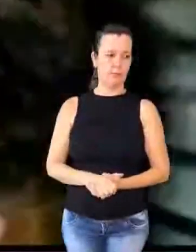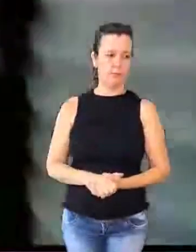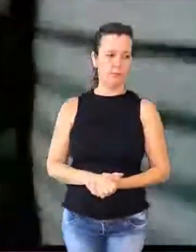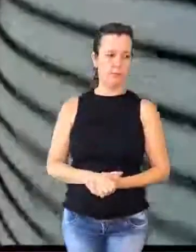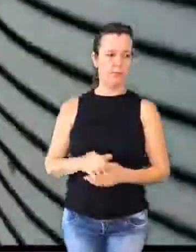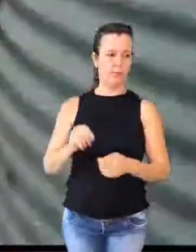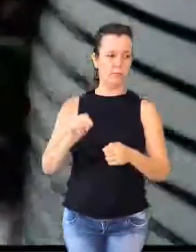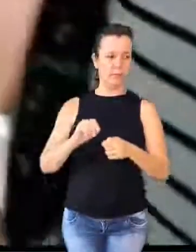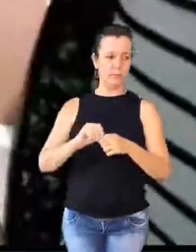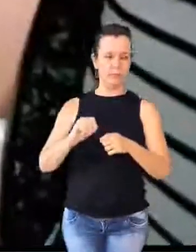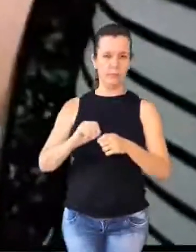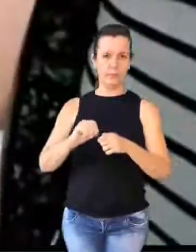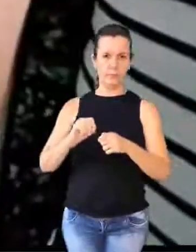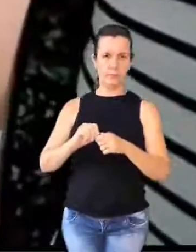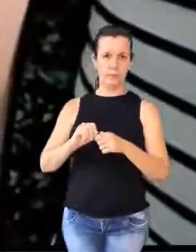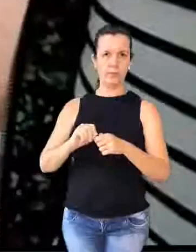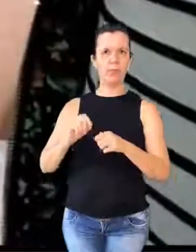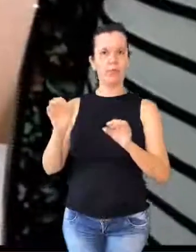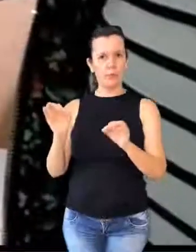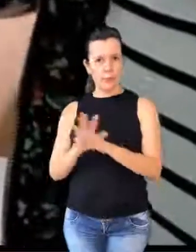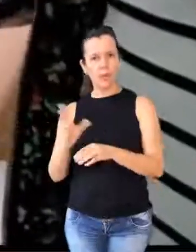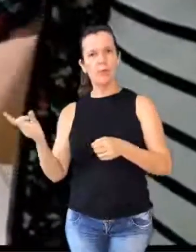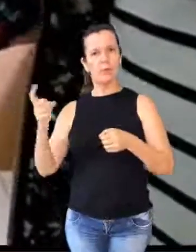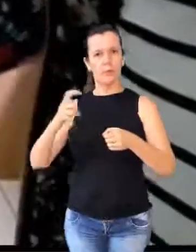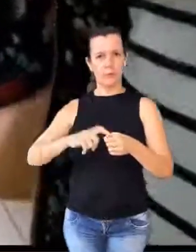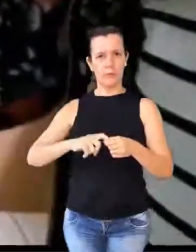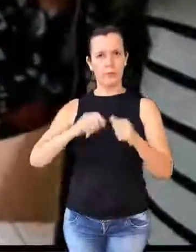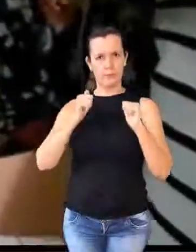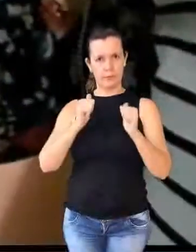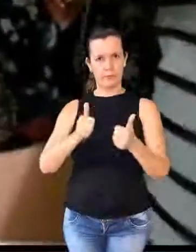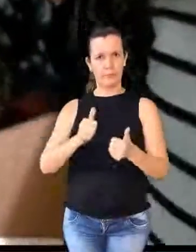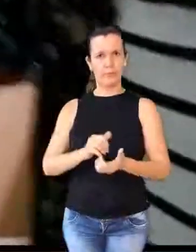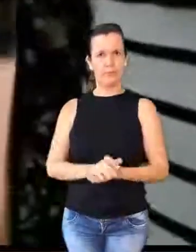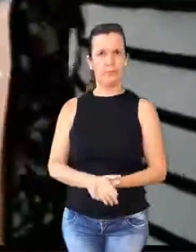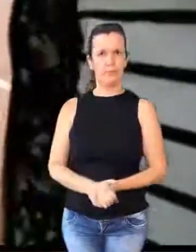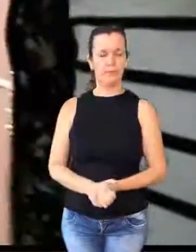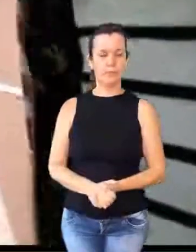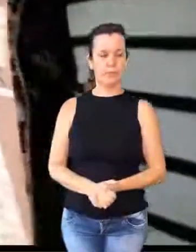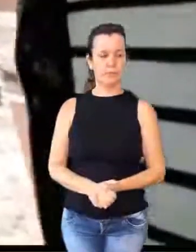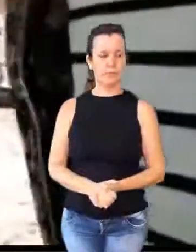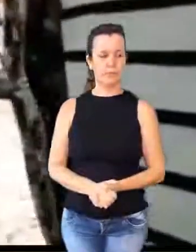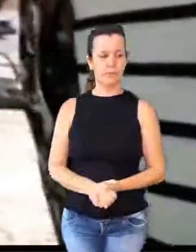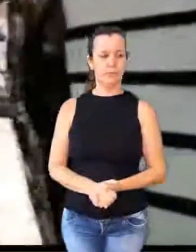Aqui, ó, o braço e as costas do meu